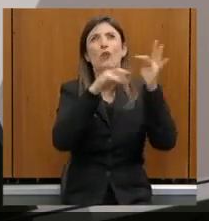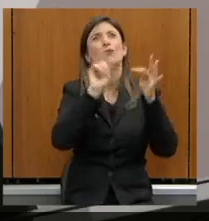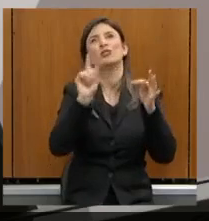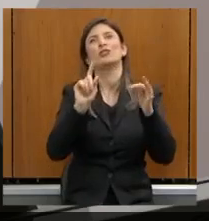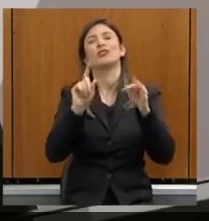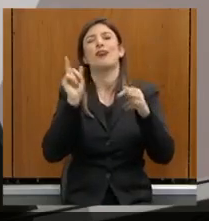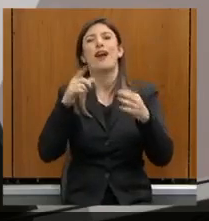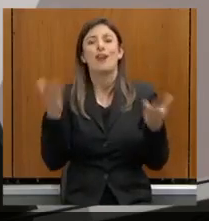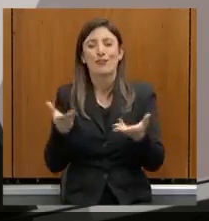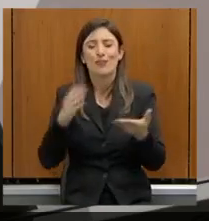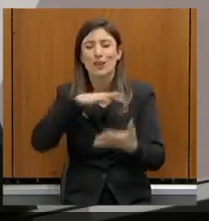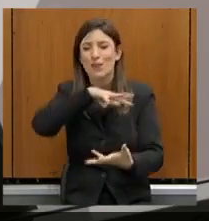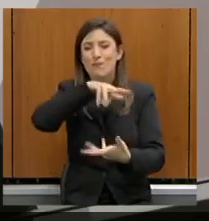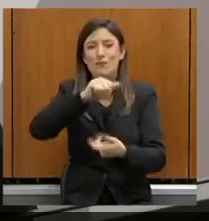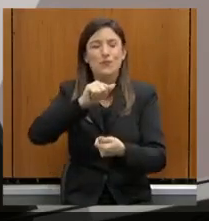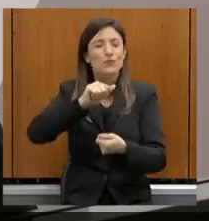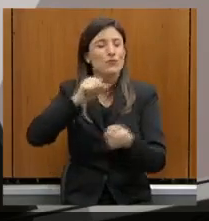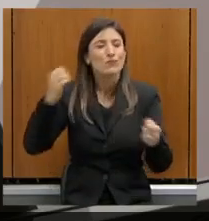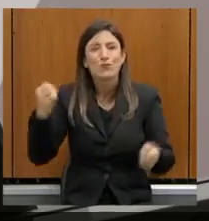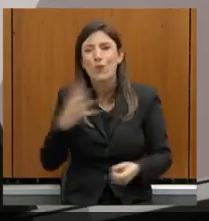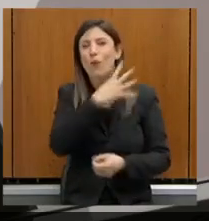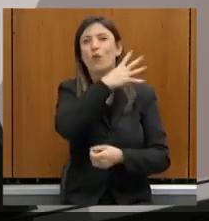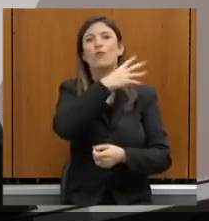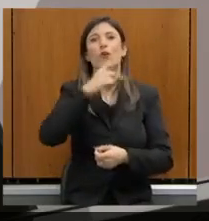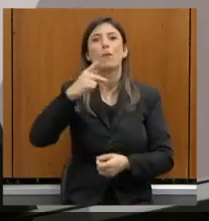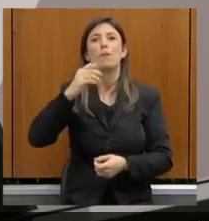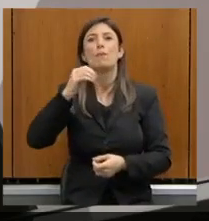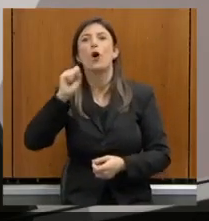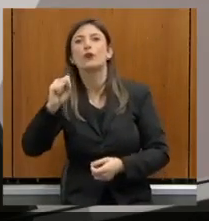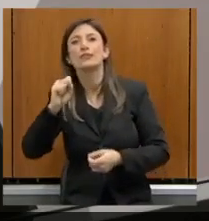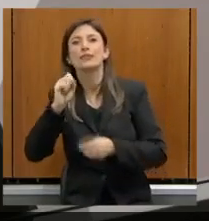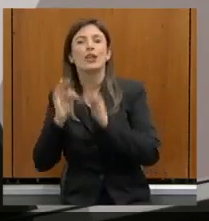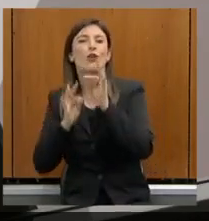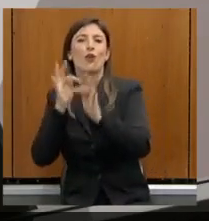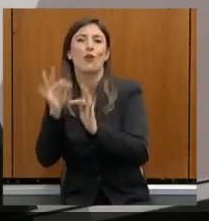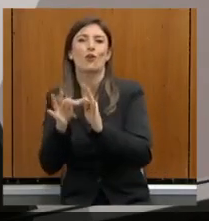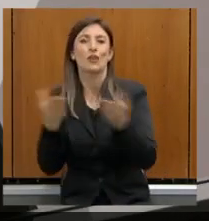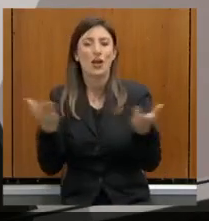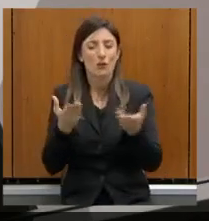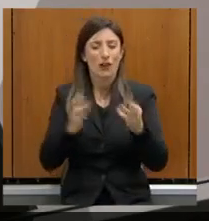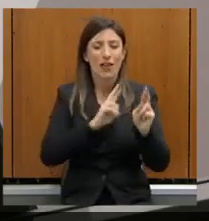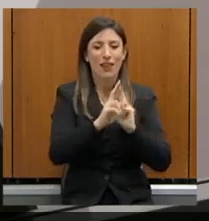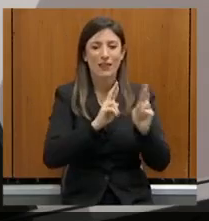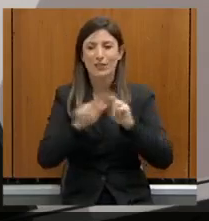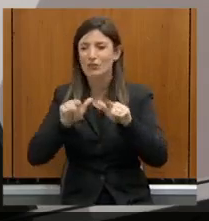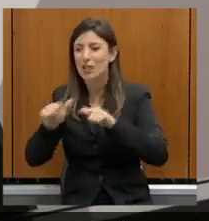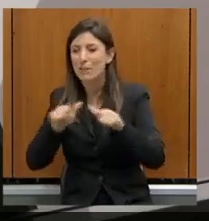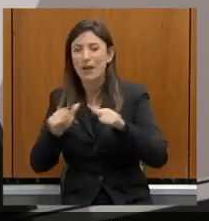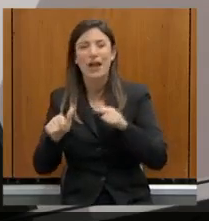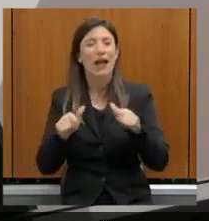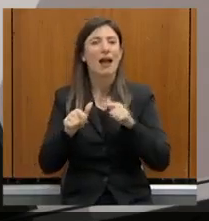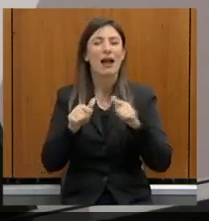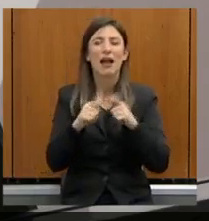um mundo pós-tecnológico, onde as relações de trabalho, o dinheiro já desapareceu. A